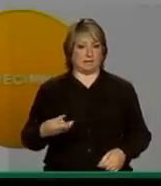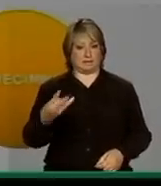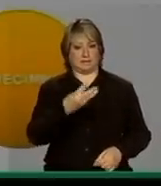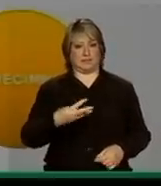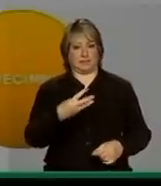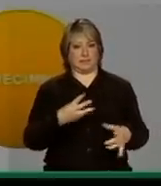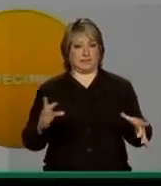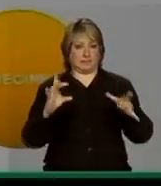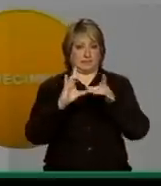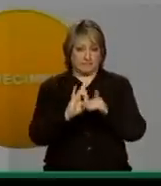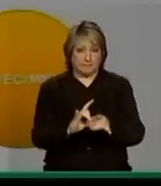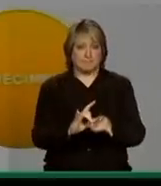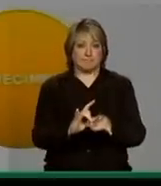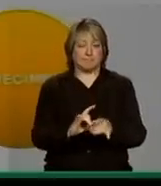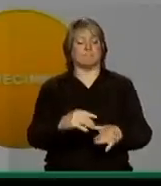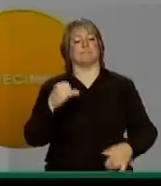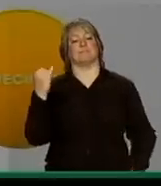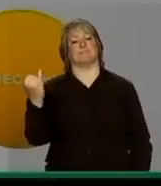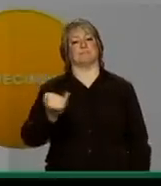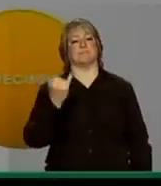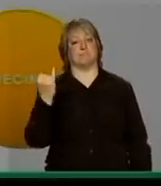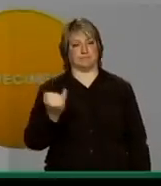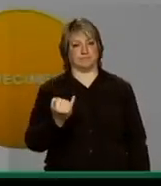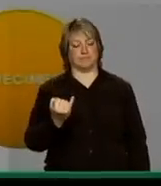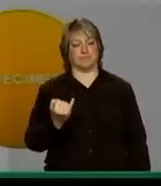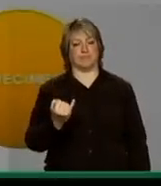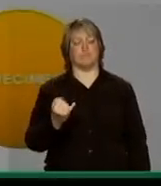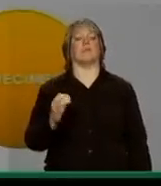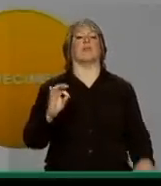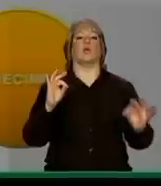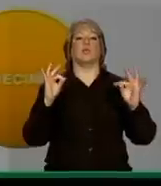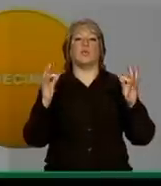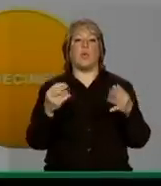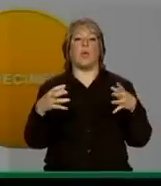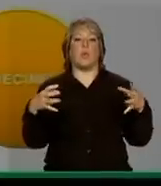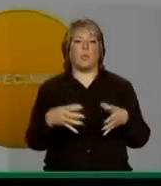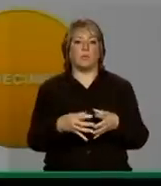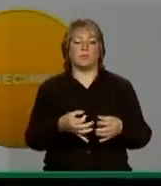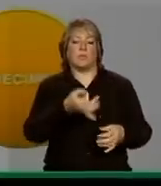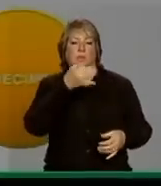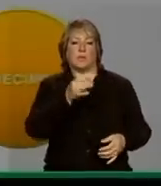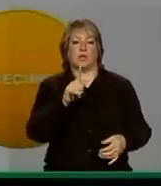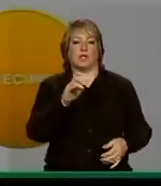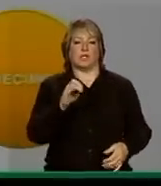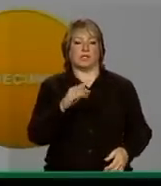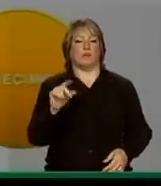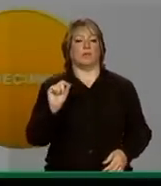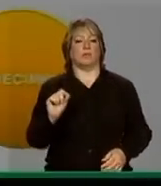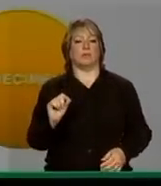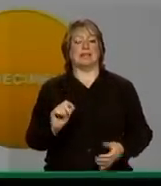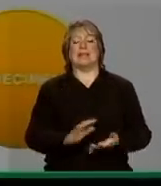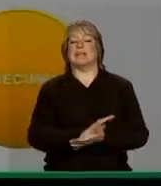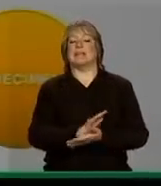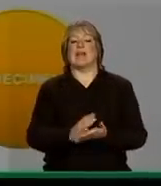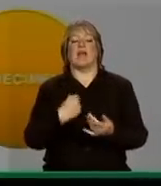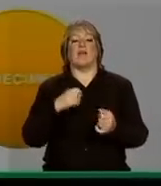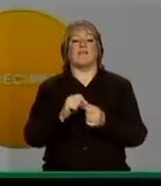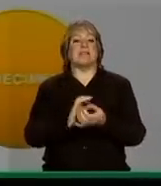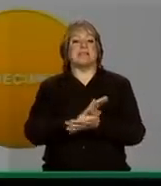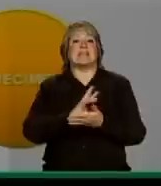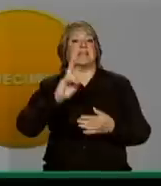é decisivo no todo conceito de gestão nada se eu faço sem